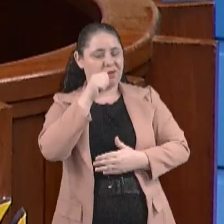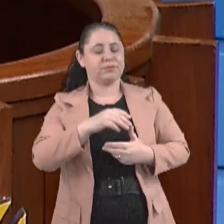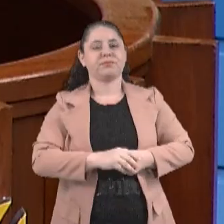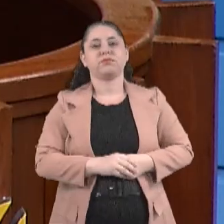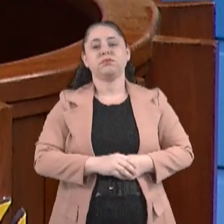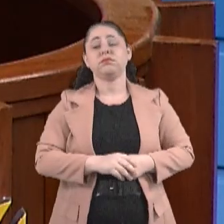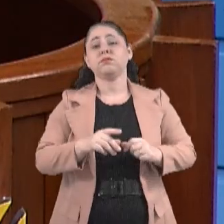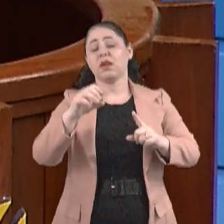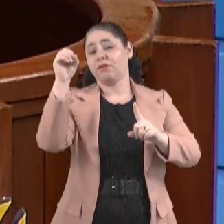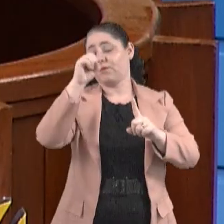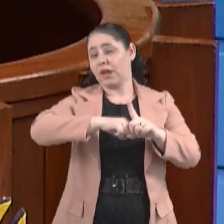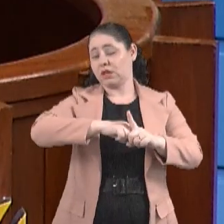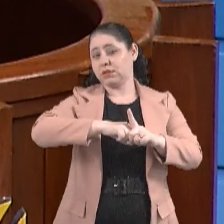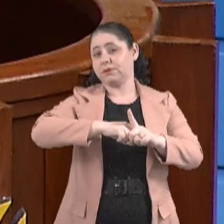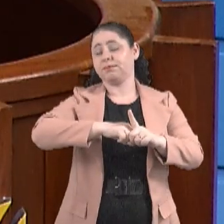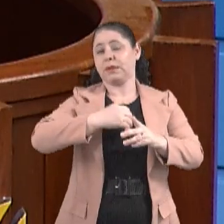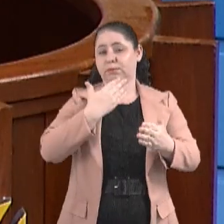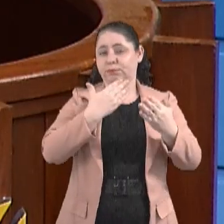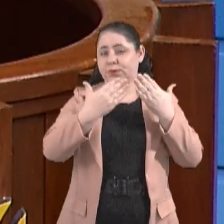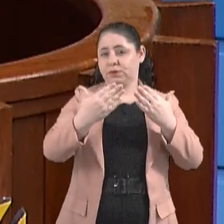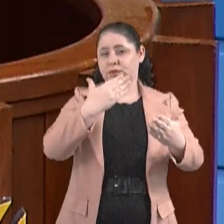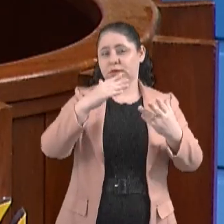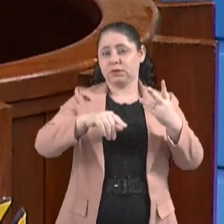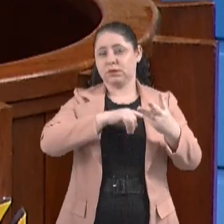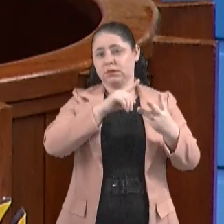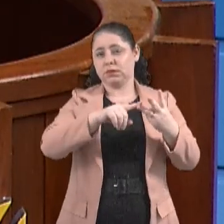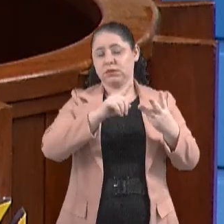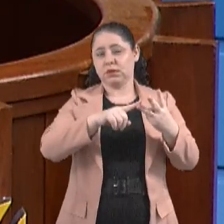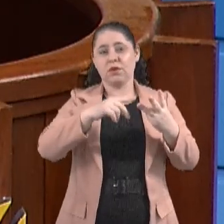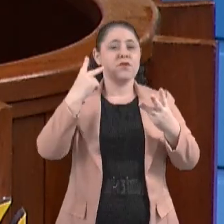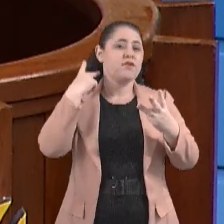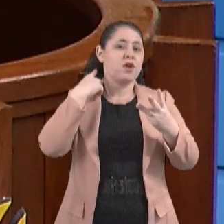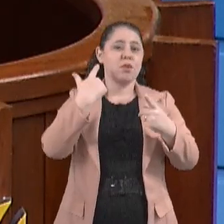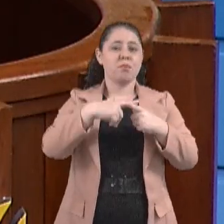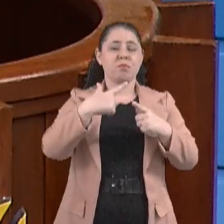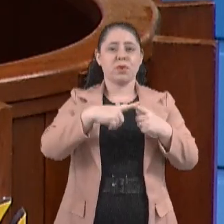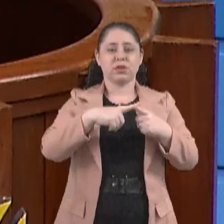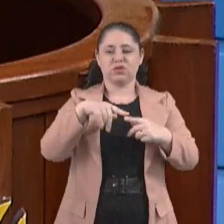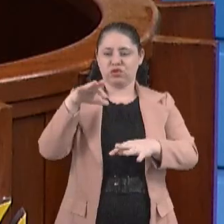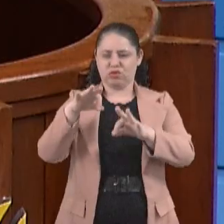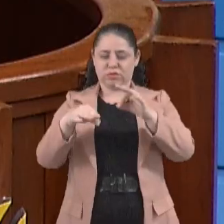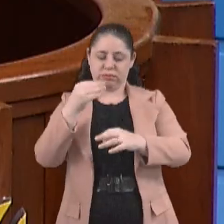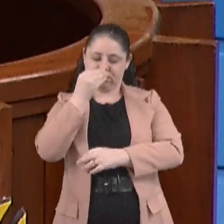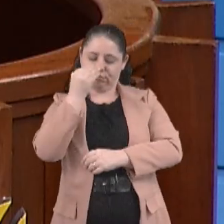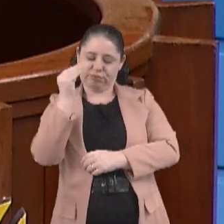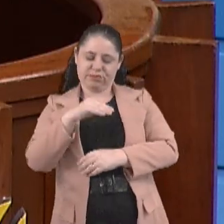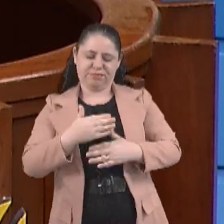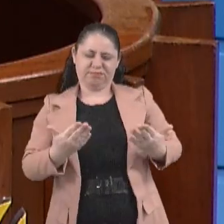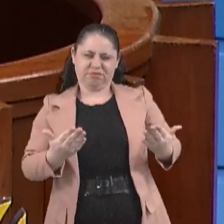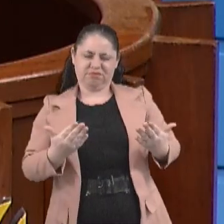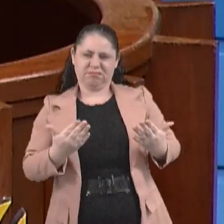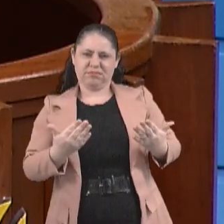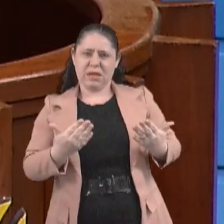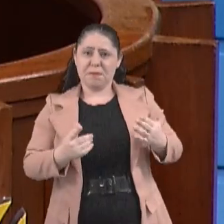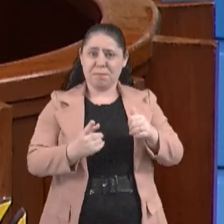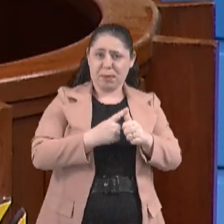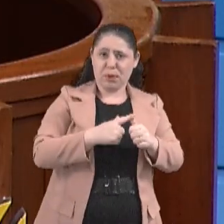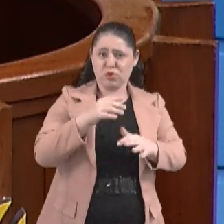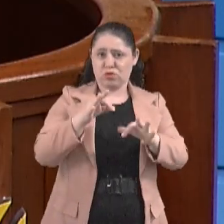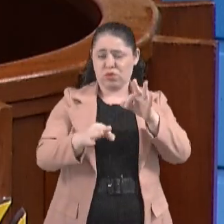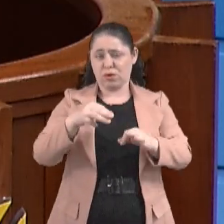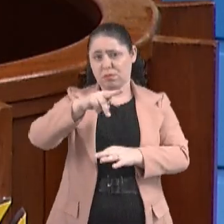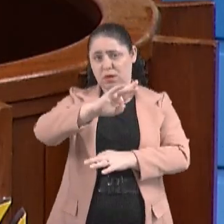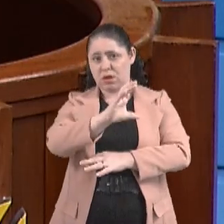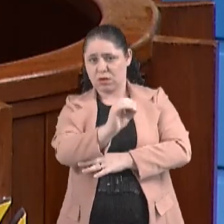das violências físicas e psicológicas sofridas, Maria da Penha foi vitimizada pelo Poder Judiciário quando, no primeiro julgamento